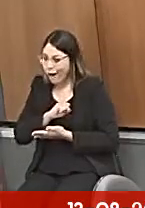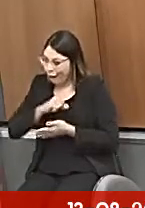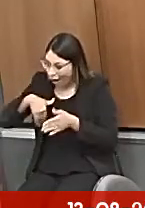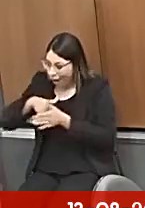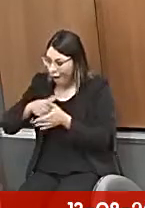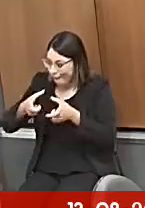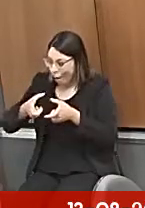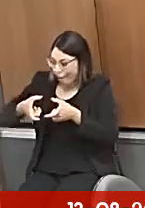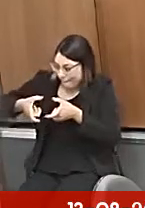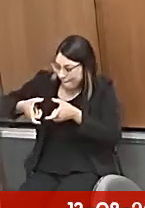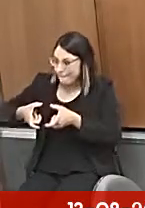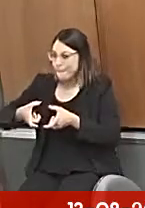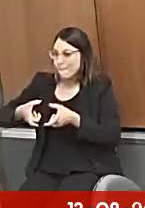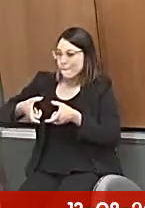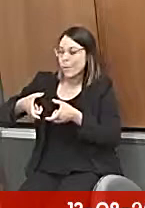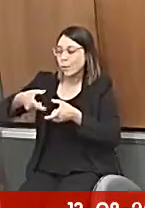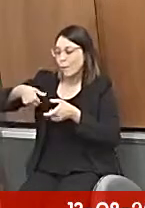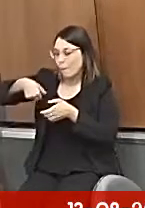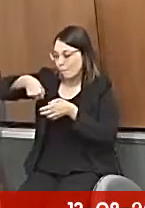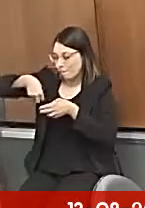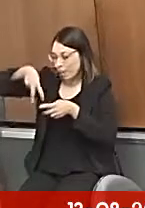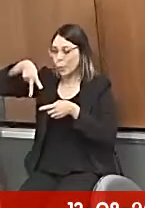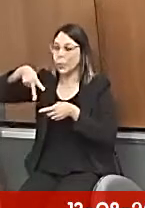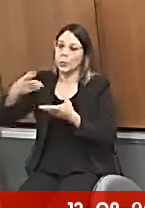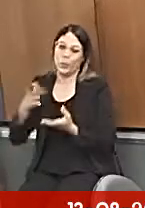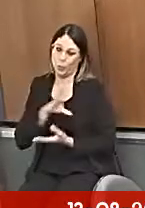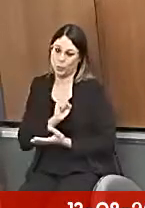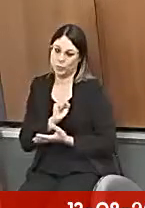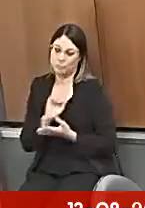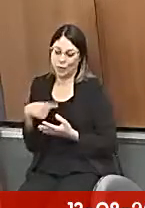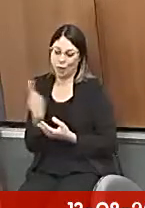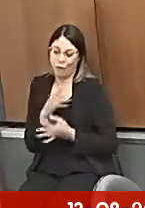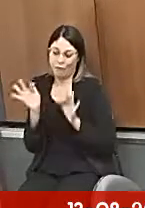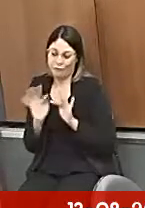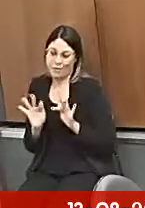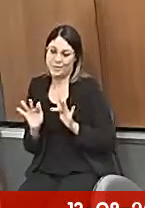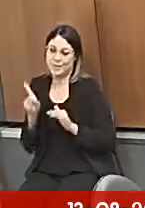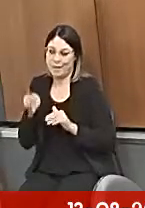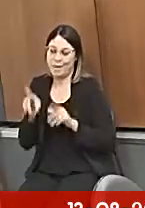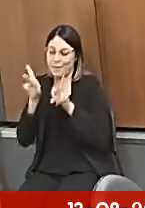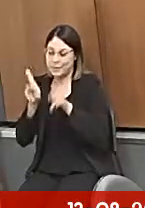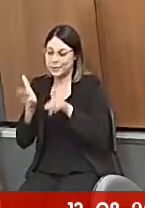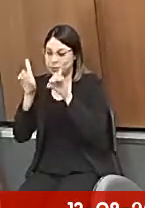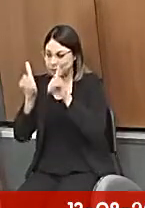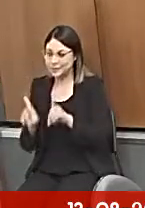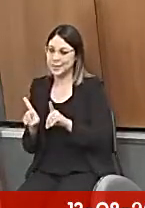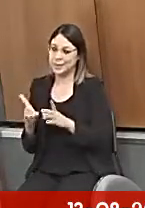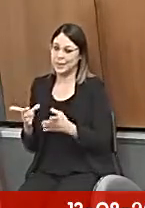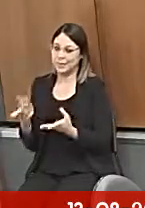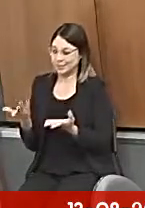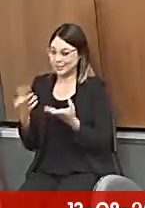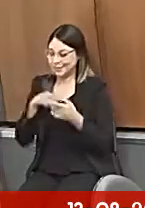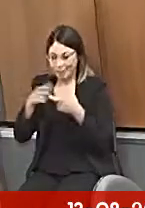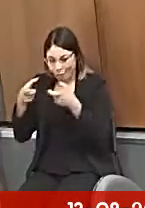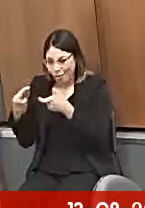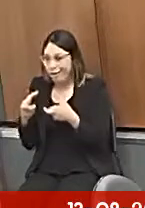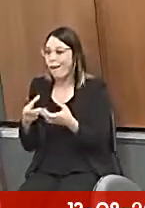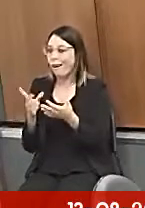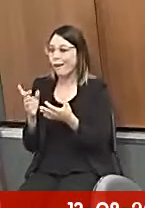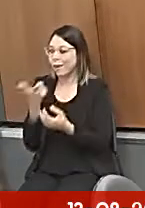então a gente fica feliz de ver que o deficiente tem vez voz lugares mas tem